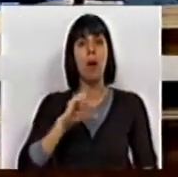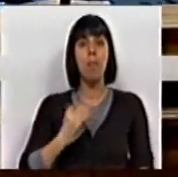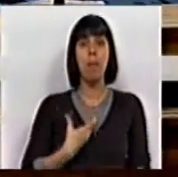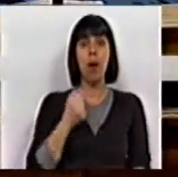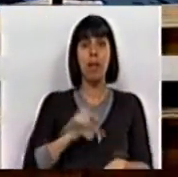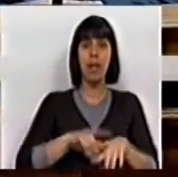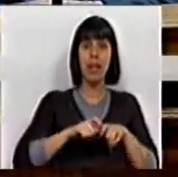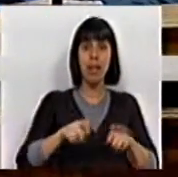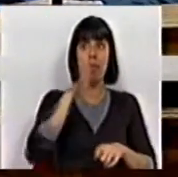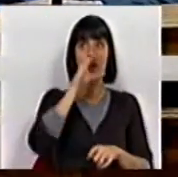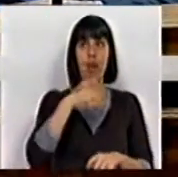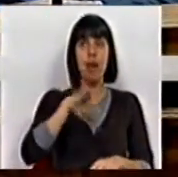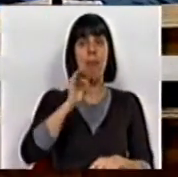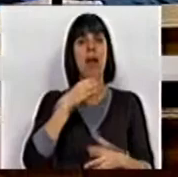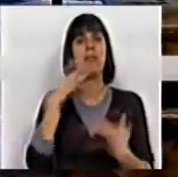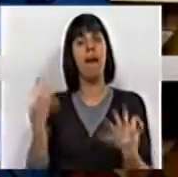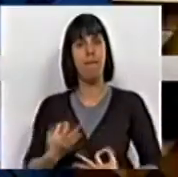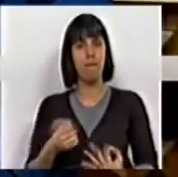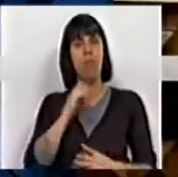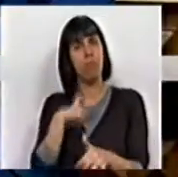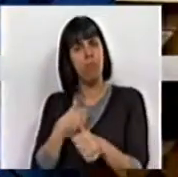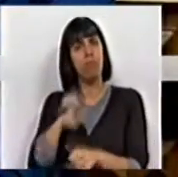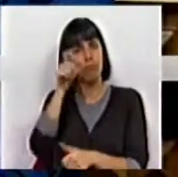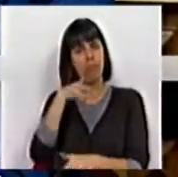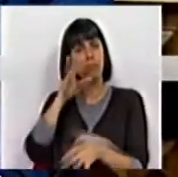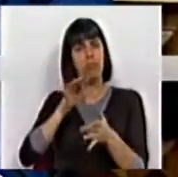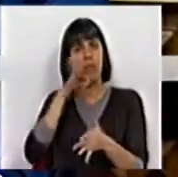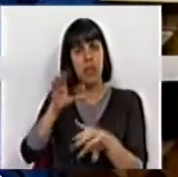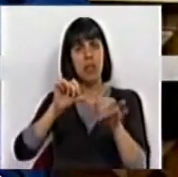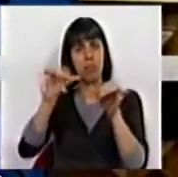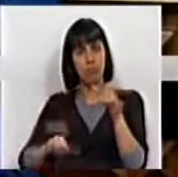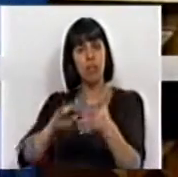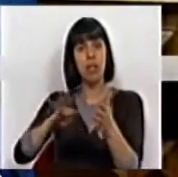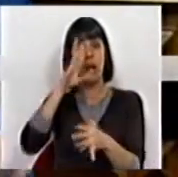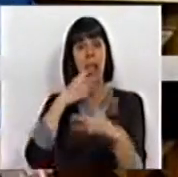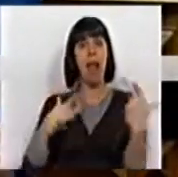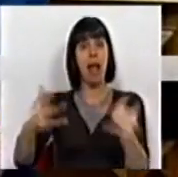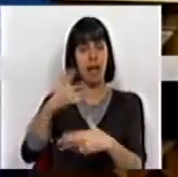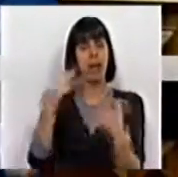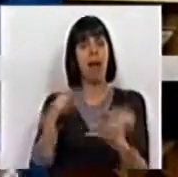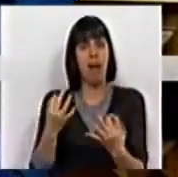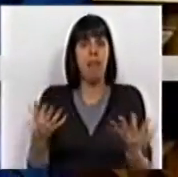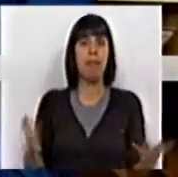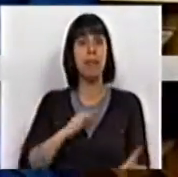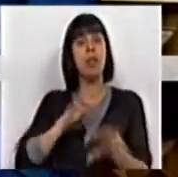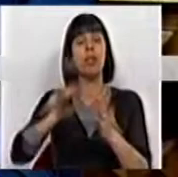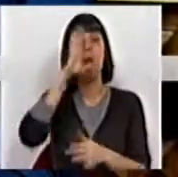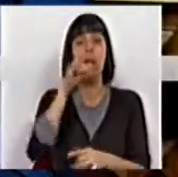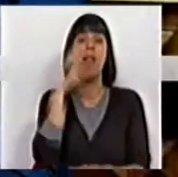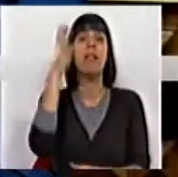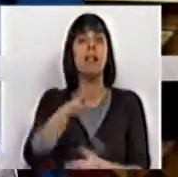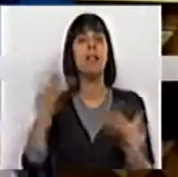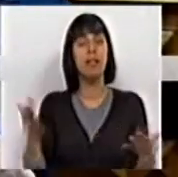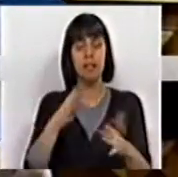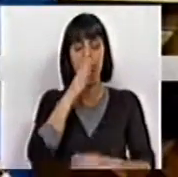PRODER durante o governo do PS, certamente poderemos acompanhar o Sr. Secretário de Estado nestas críticas. Aliás, o Sr. Secretário de Estado